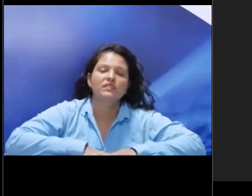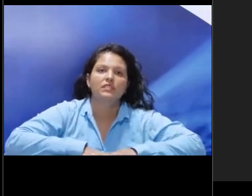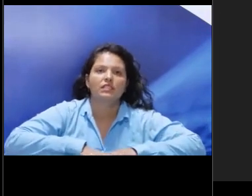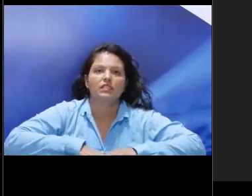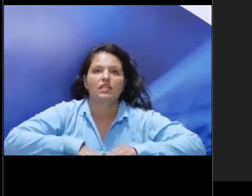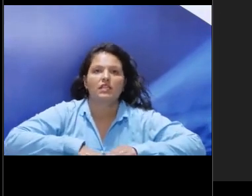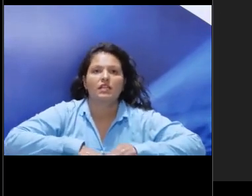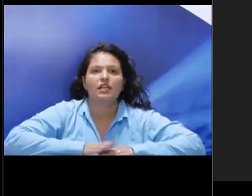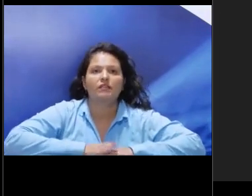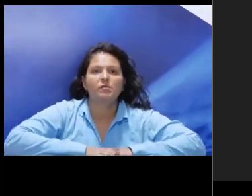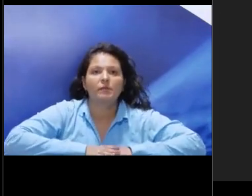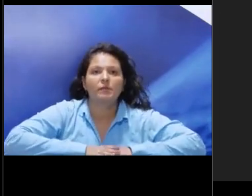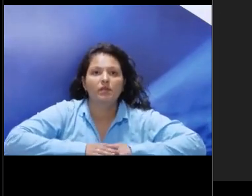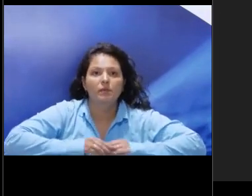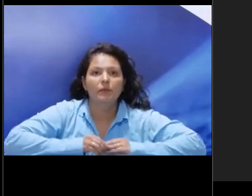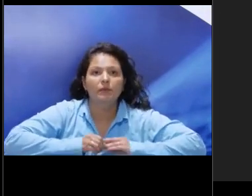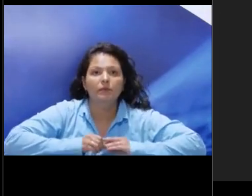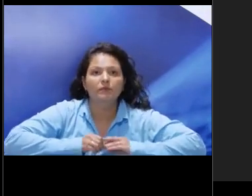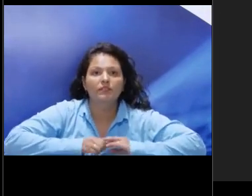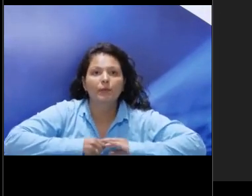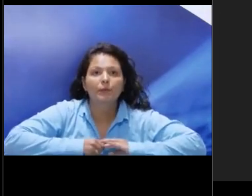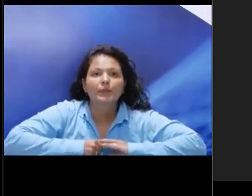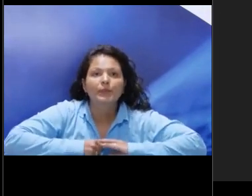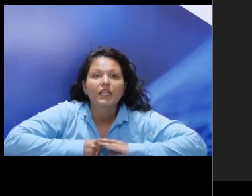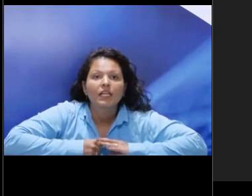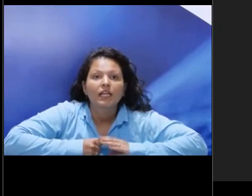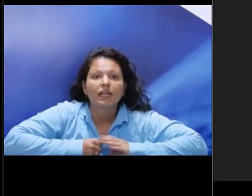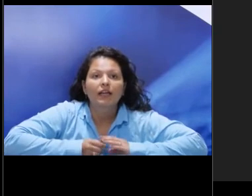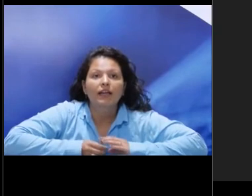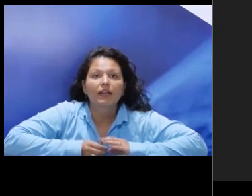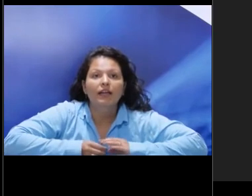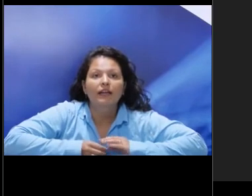Exatamente. Vamos à próxima pergunta, então.